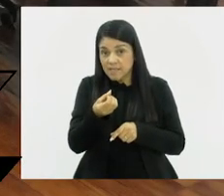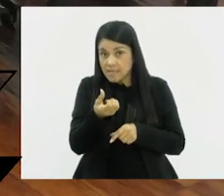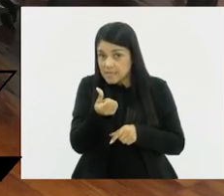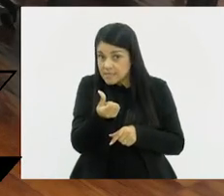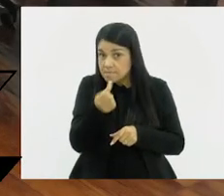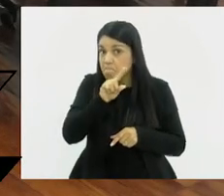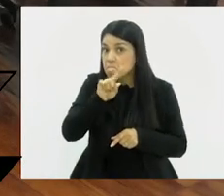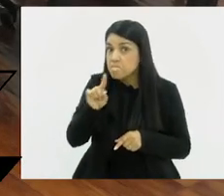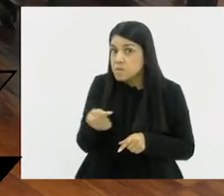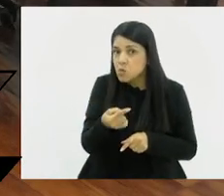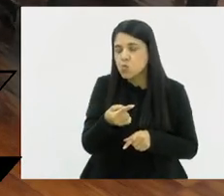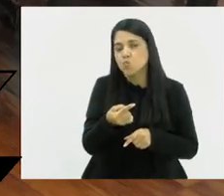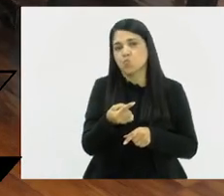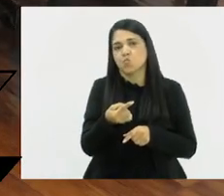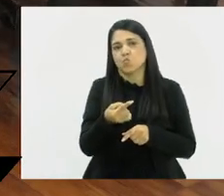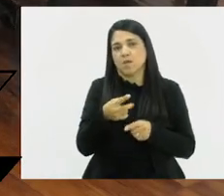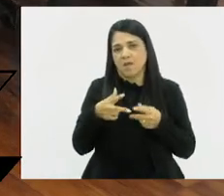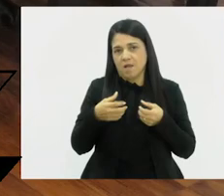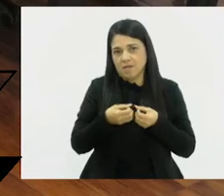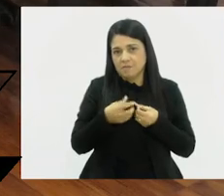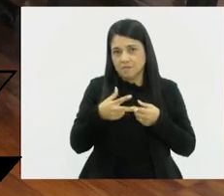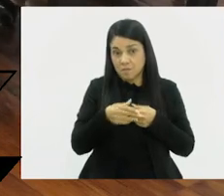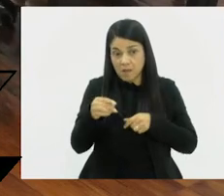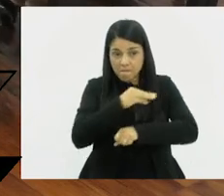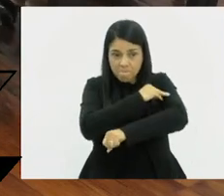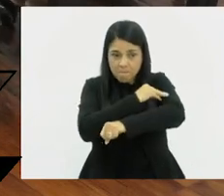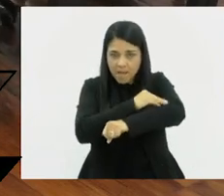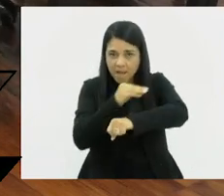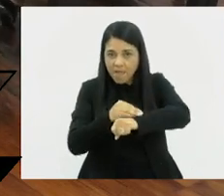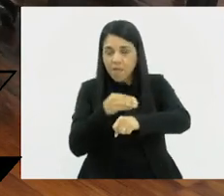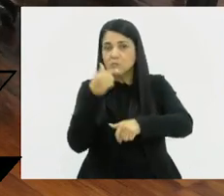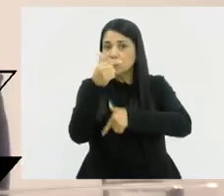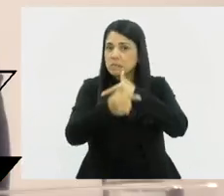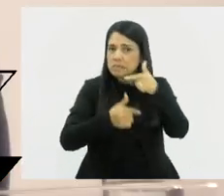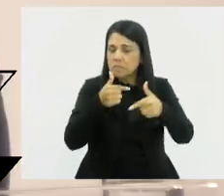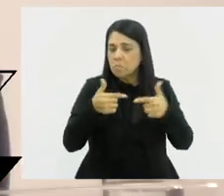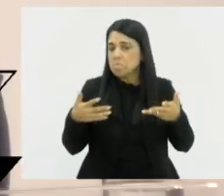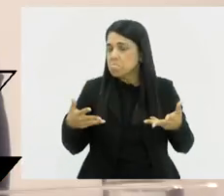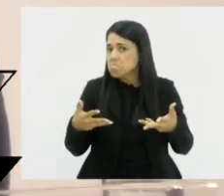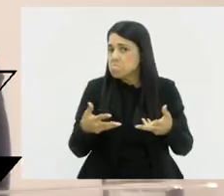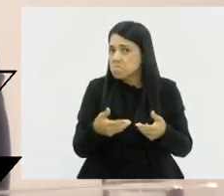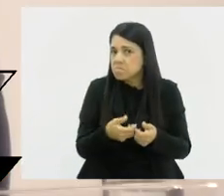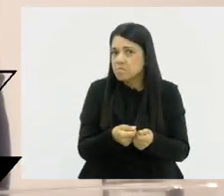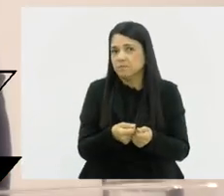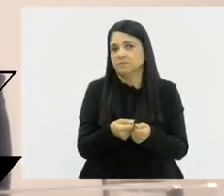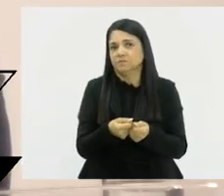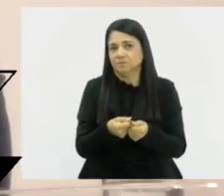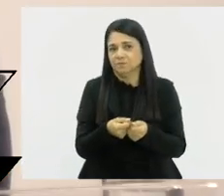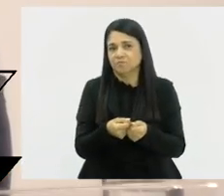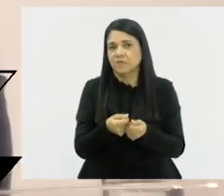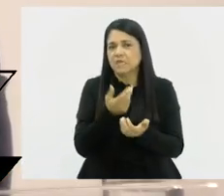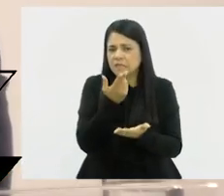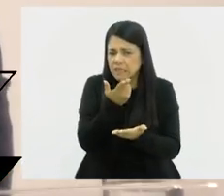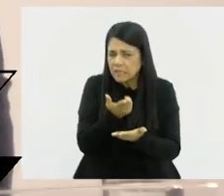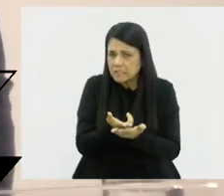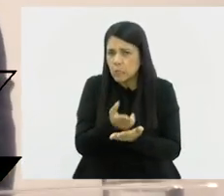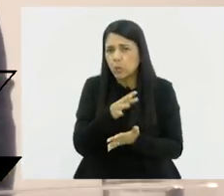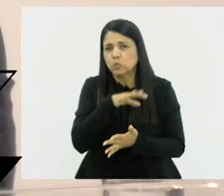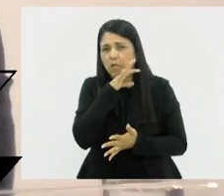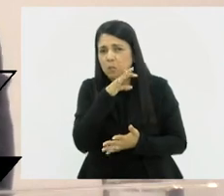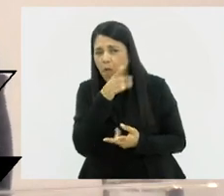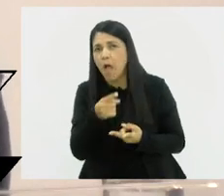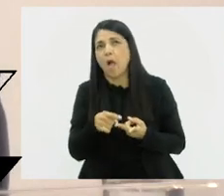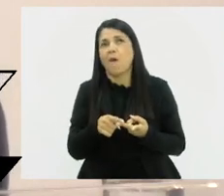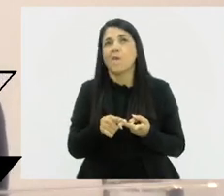Macaé, tem um trabalho de excelência em relação... Faz internação,